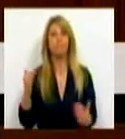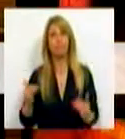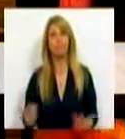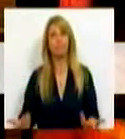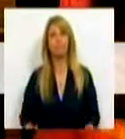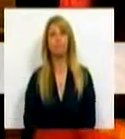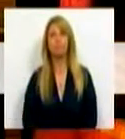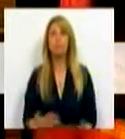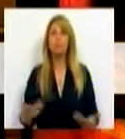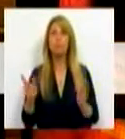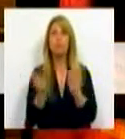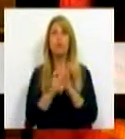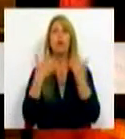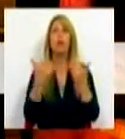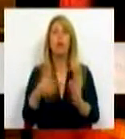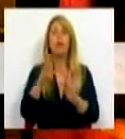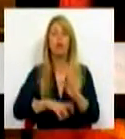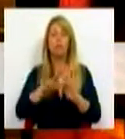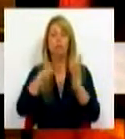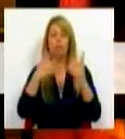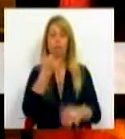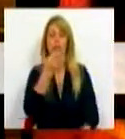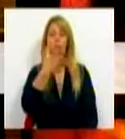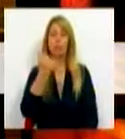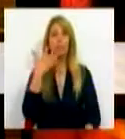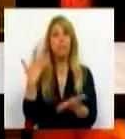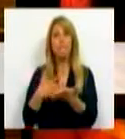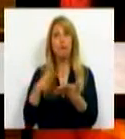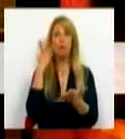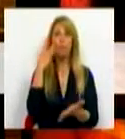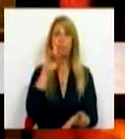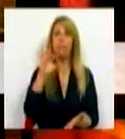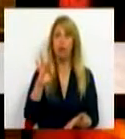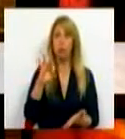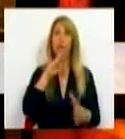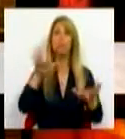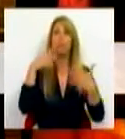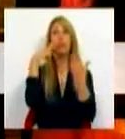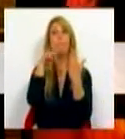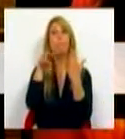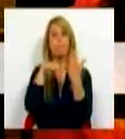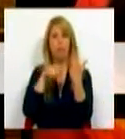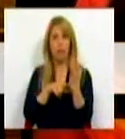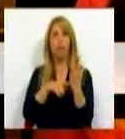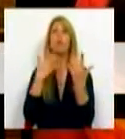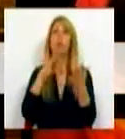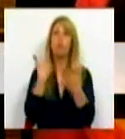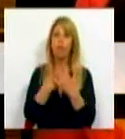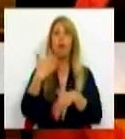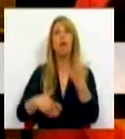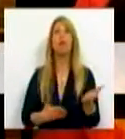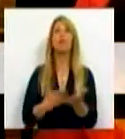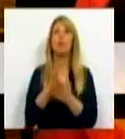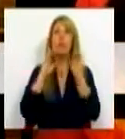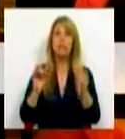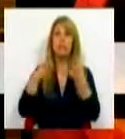Ponto seguinte no relatório de contas de 2012. Na página 64, podemos ler a seguinte afirmação. Deu-se continuidade às